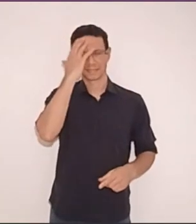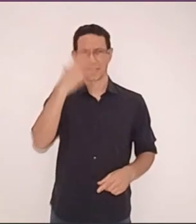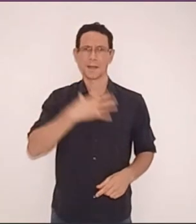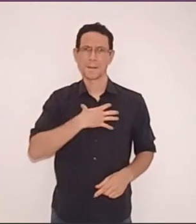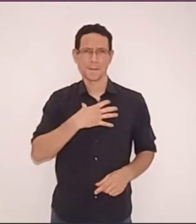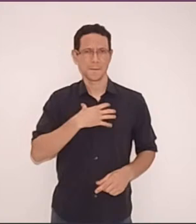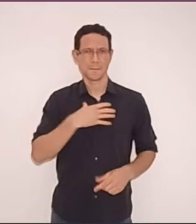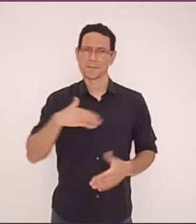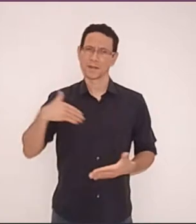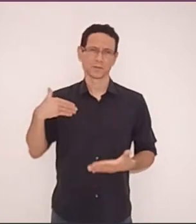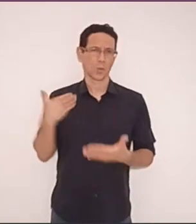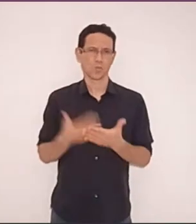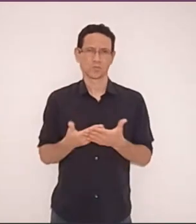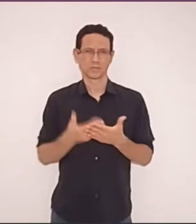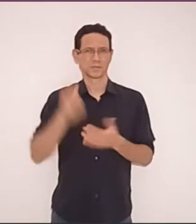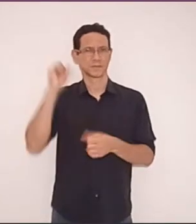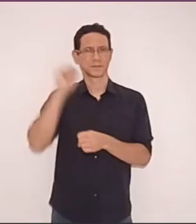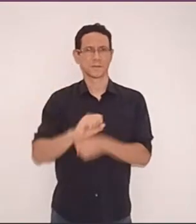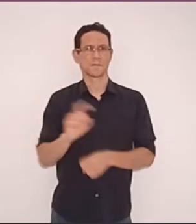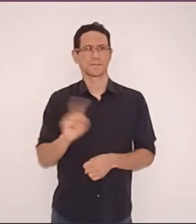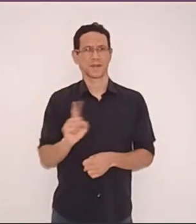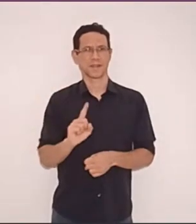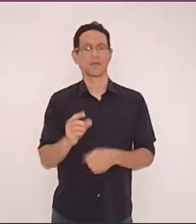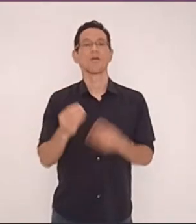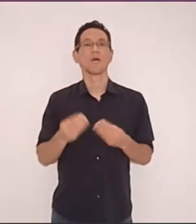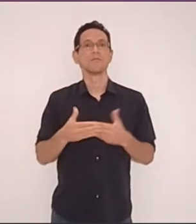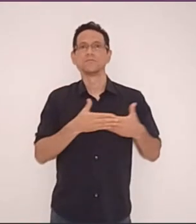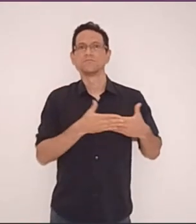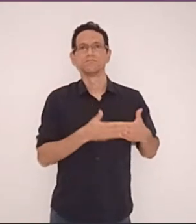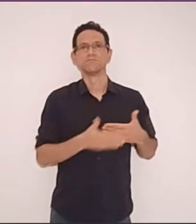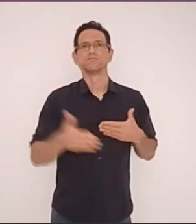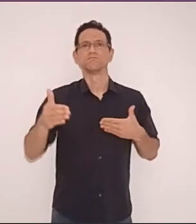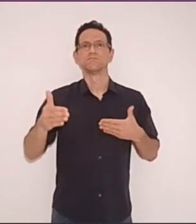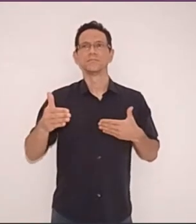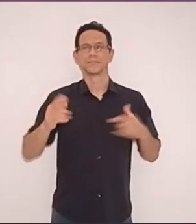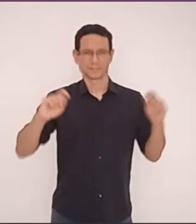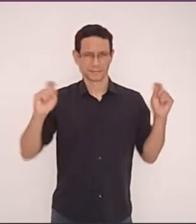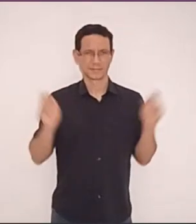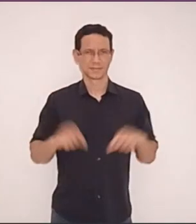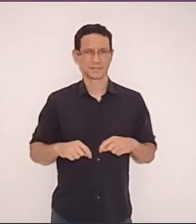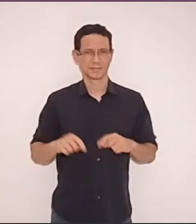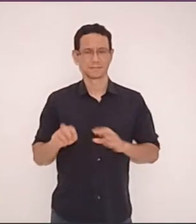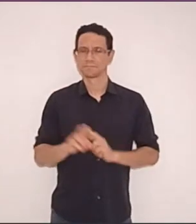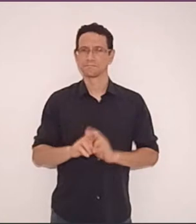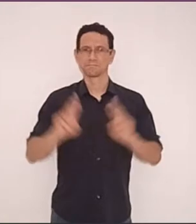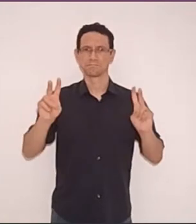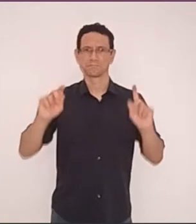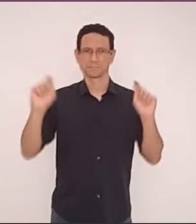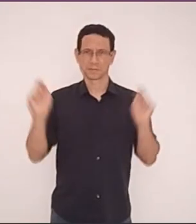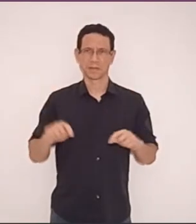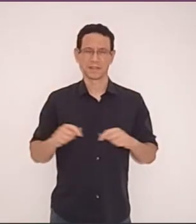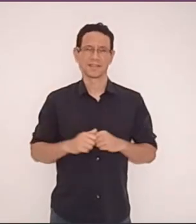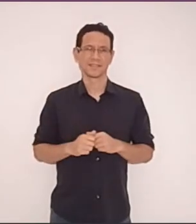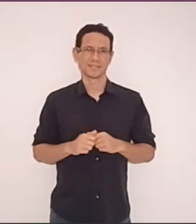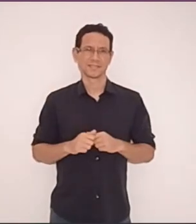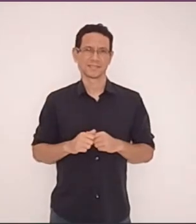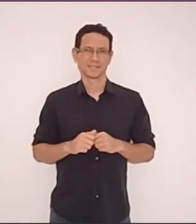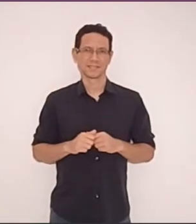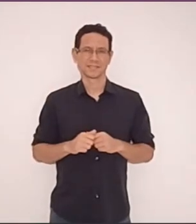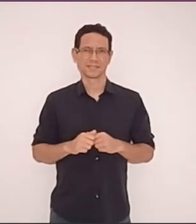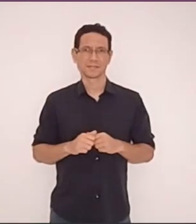sentida ainda nos tempos atuais mas como a gente pode construir uma narrativa é olhando na